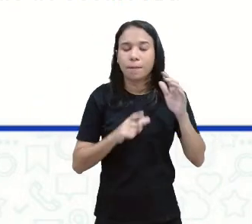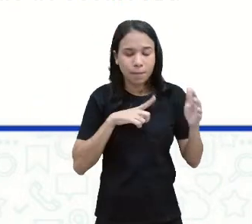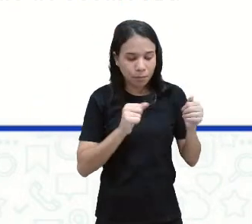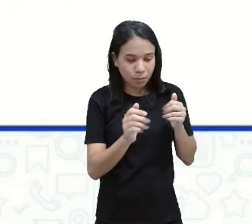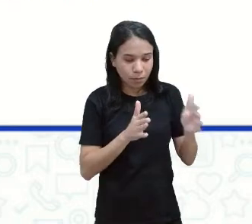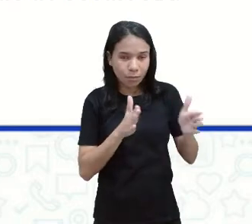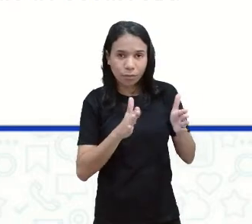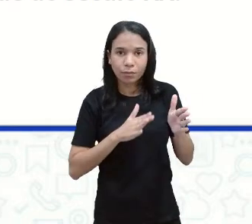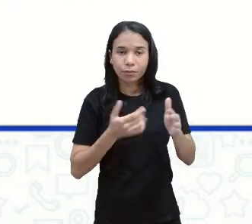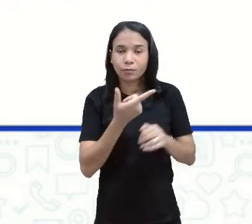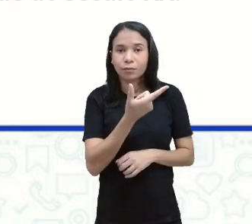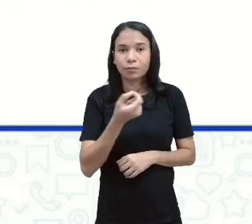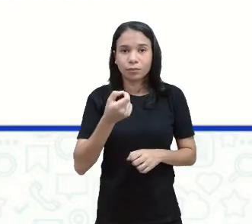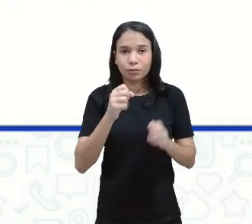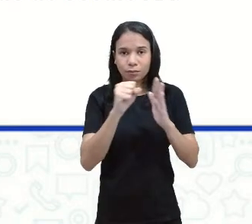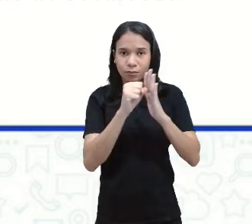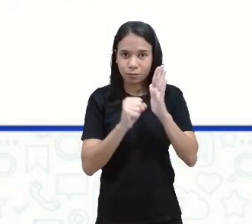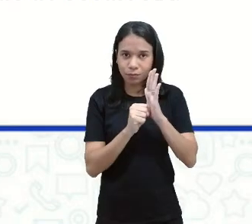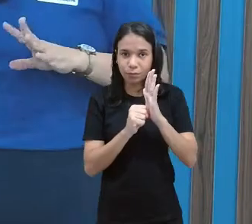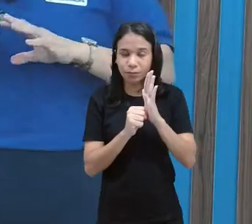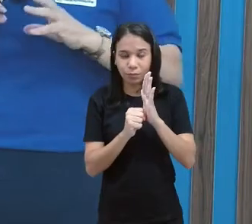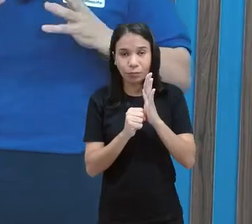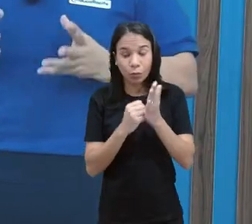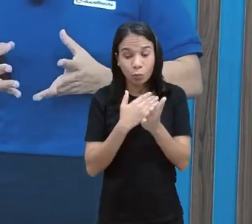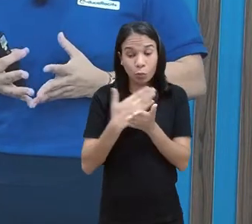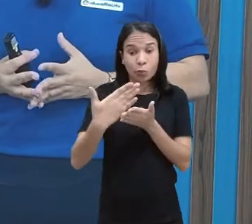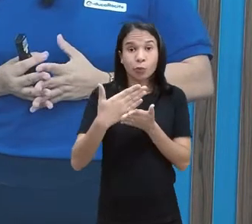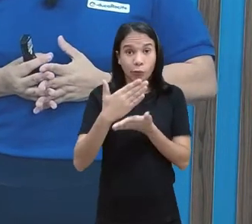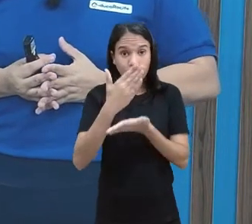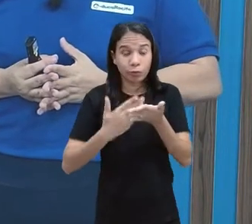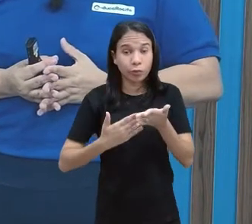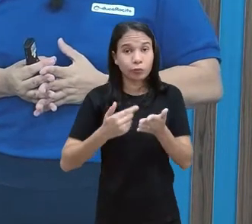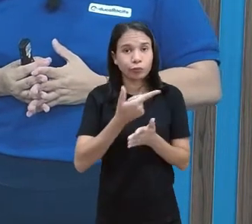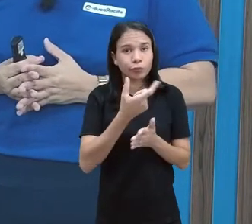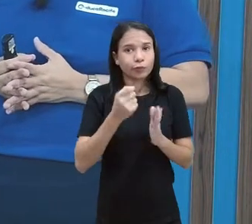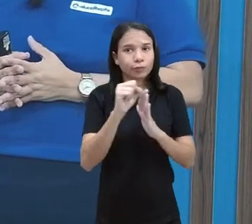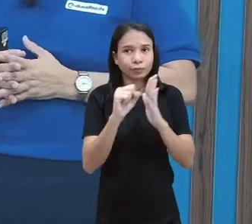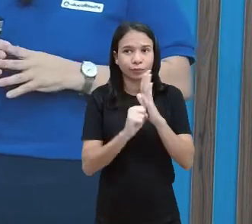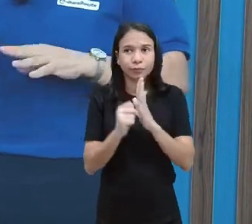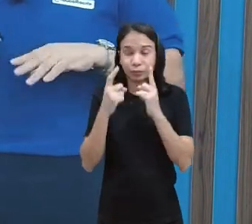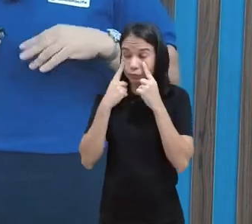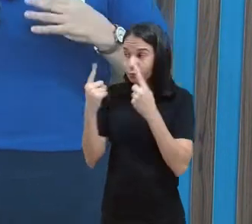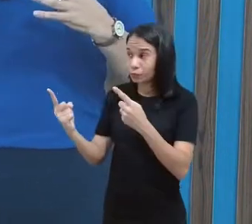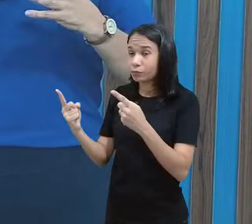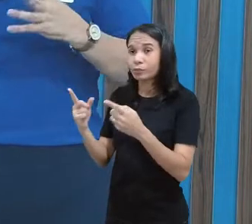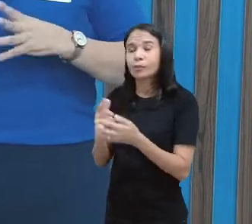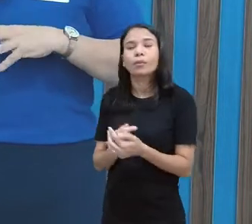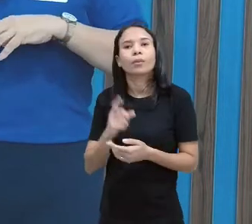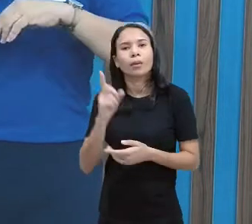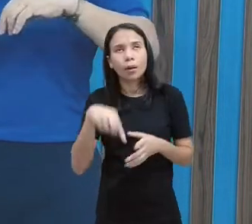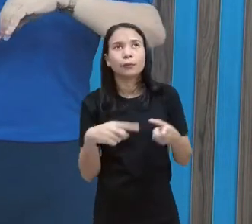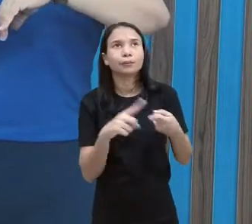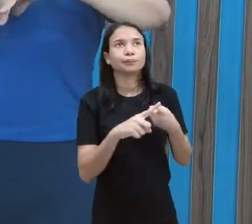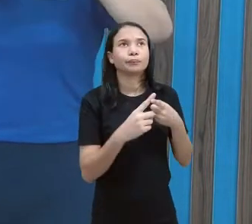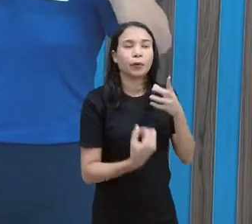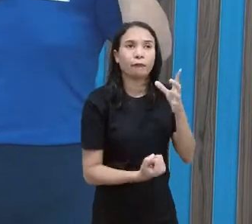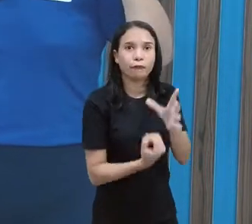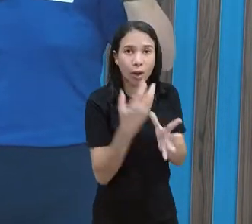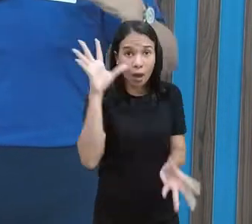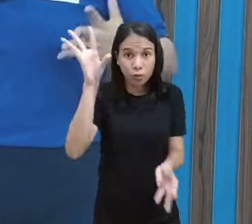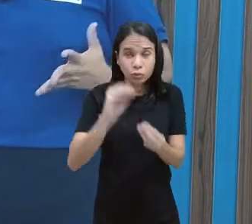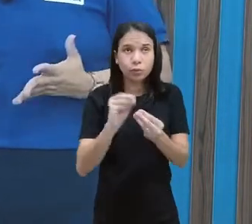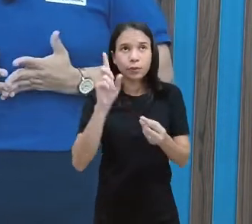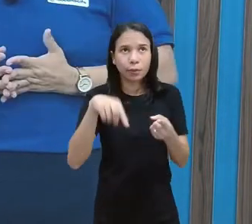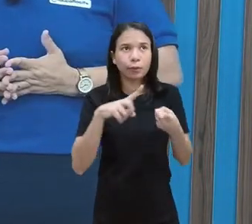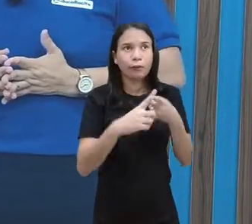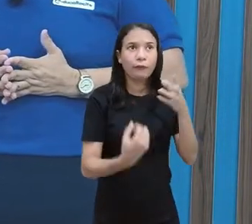do século XX. Então, aí tem muita informação aí, né, nesse texto. Então, ele diz que é um fenômeno que envolveu